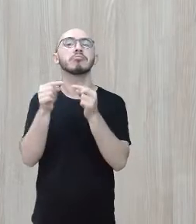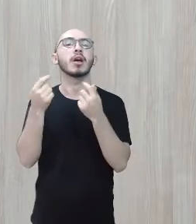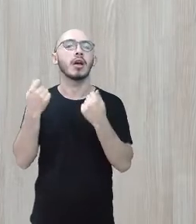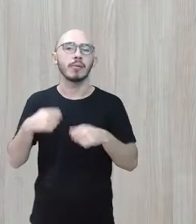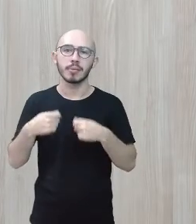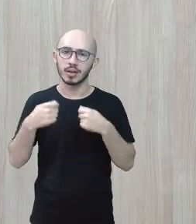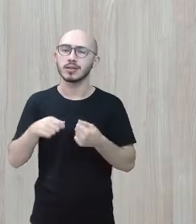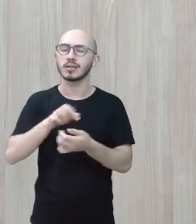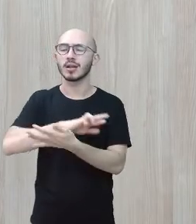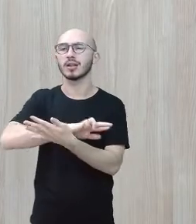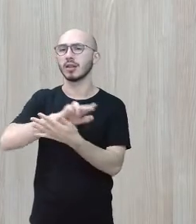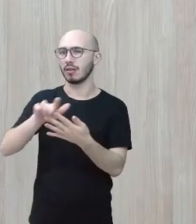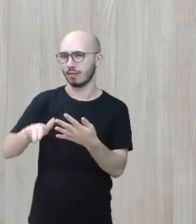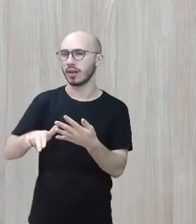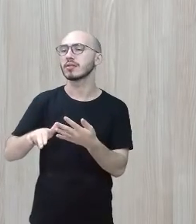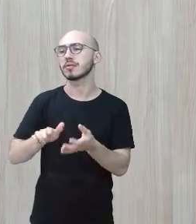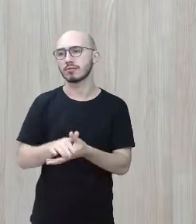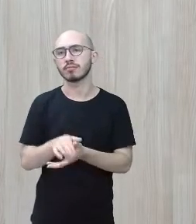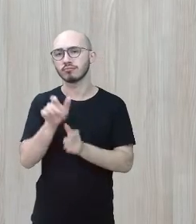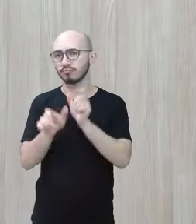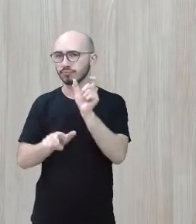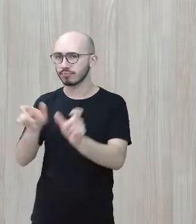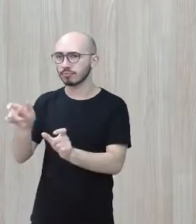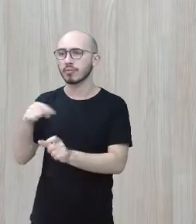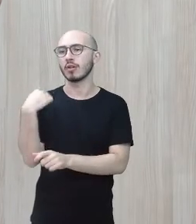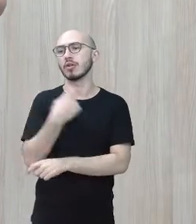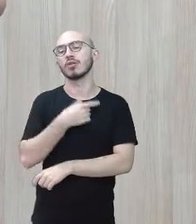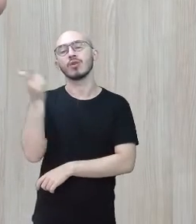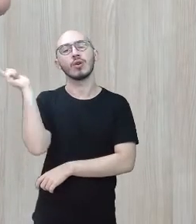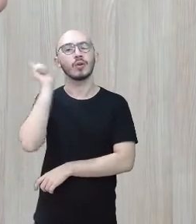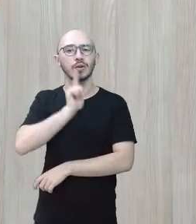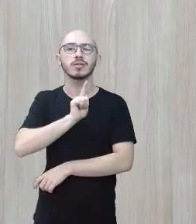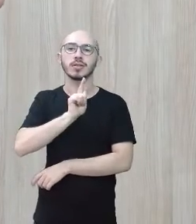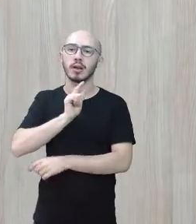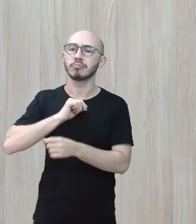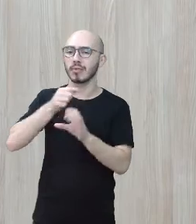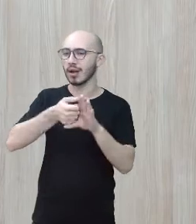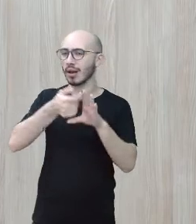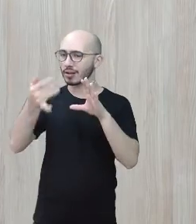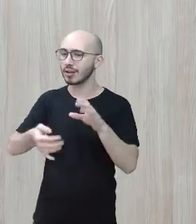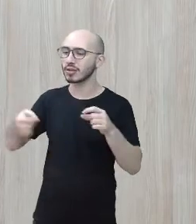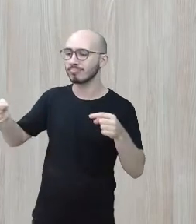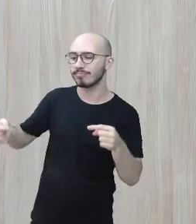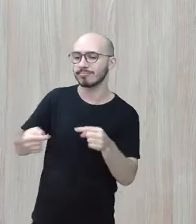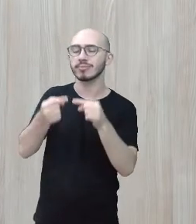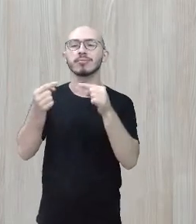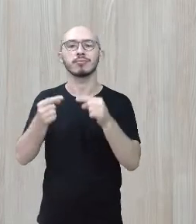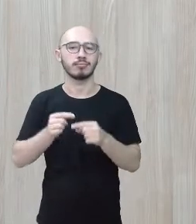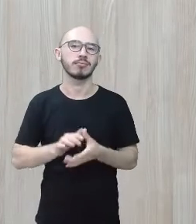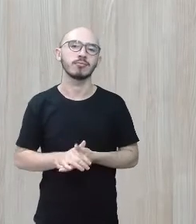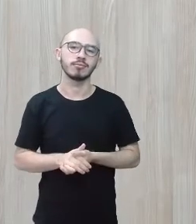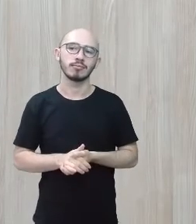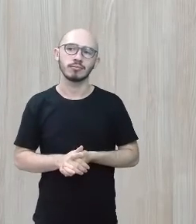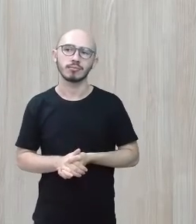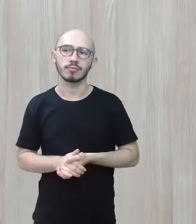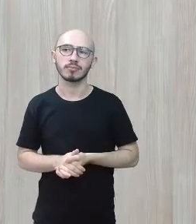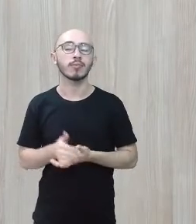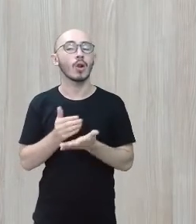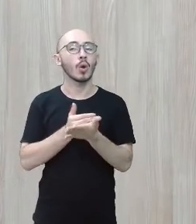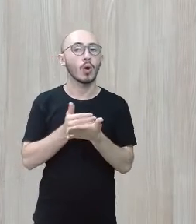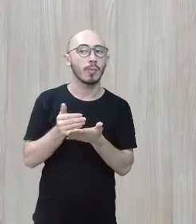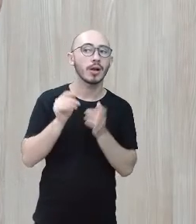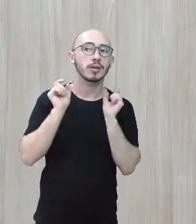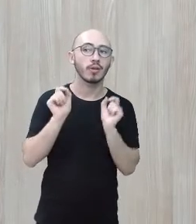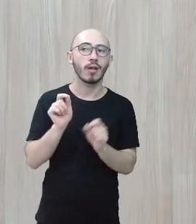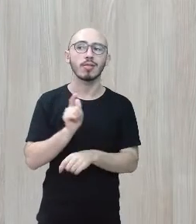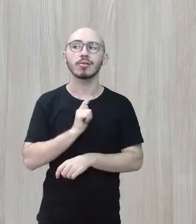o mais diverso possível para que a gente consiga atender a todas as características das pessoas, tá certo? É aí onde a gente começa a